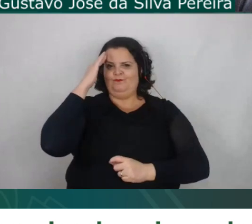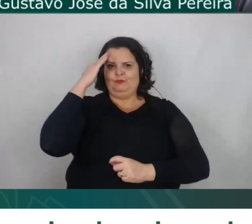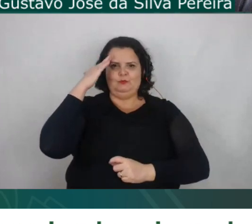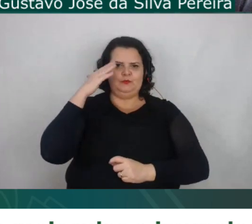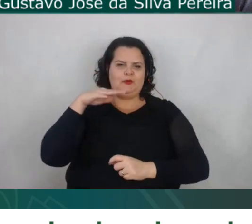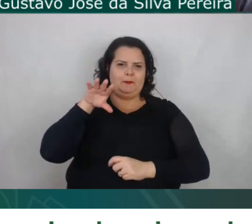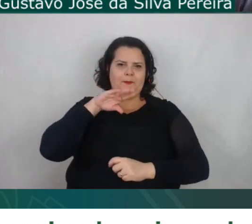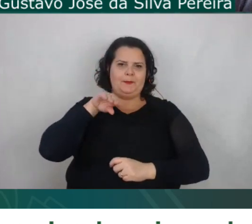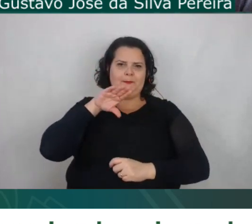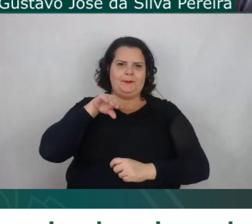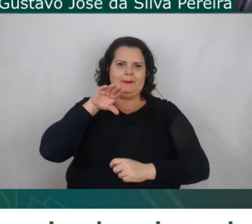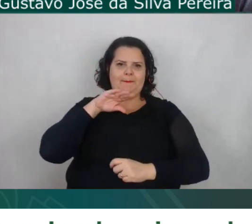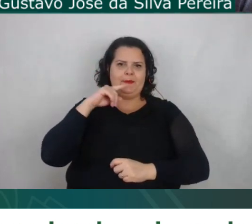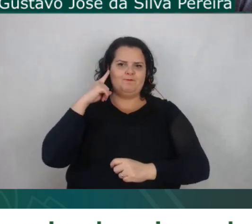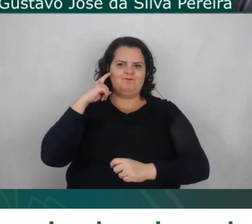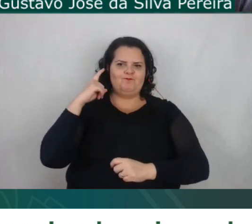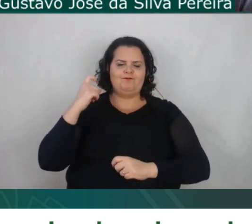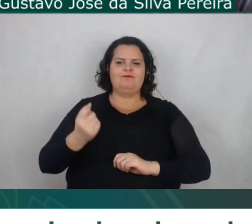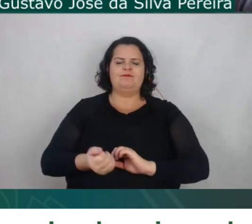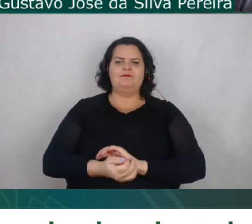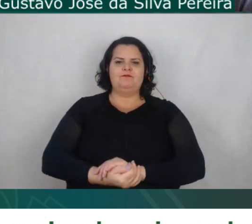do capsídeo do SARS-CoV-2.